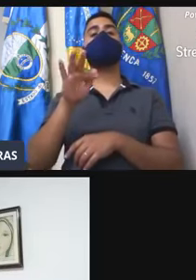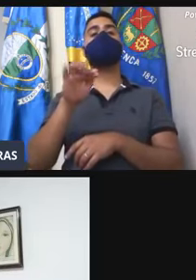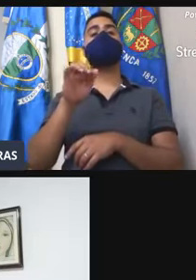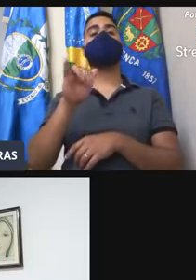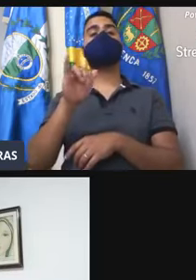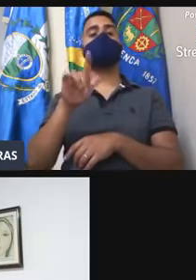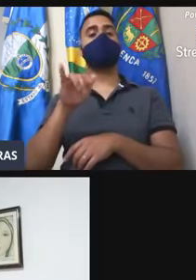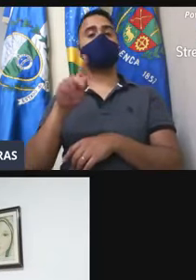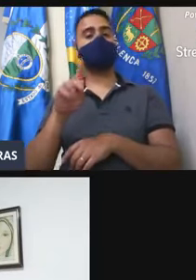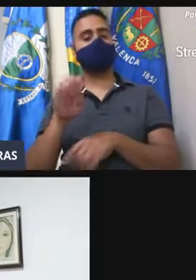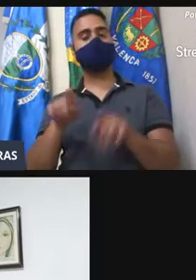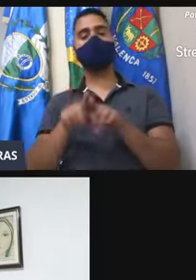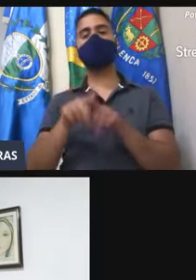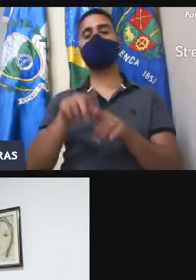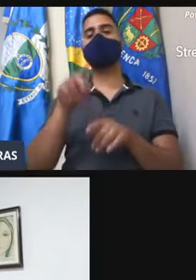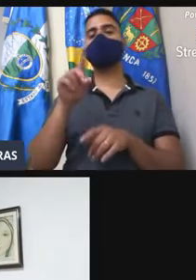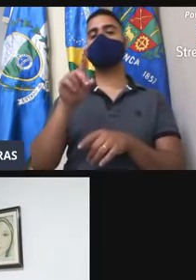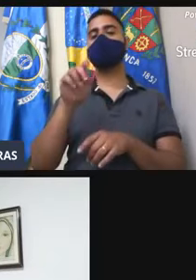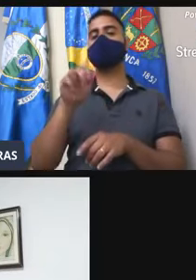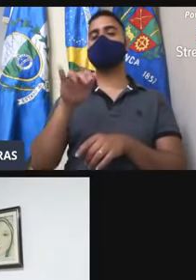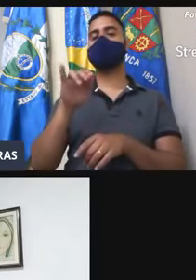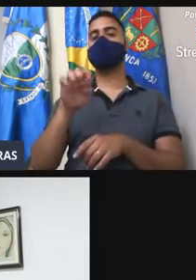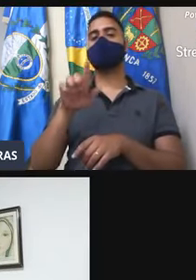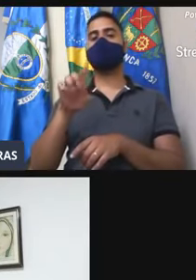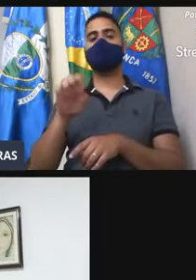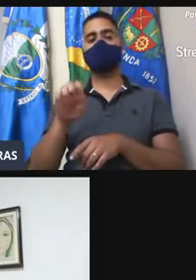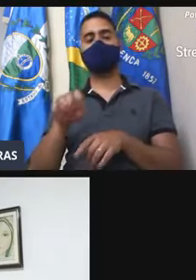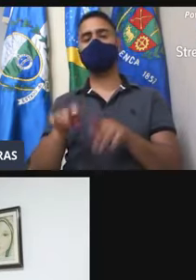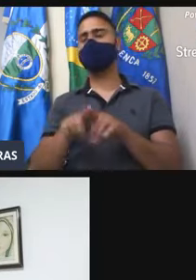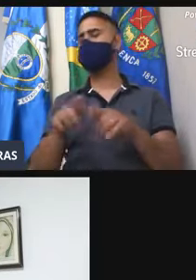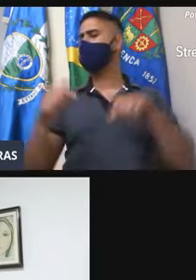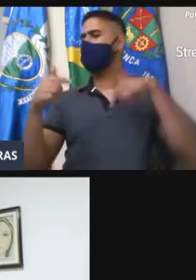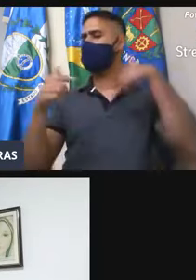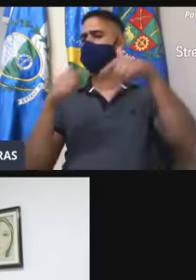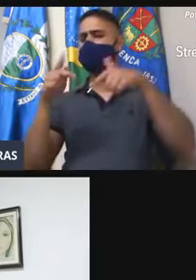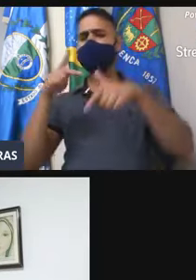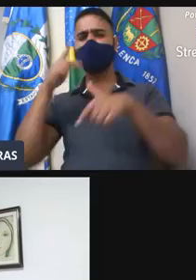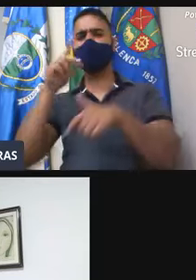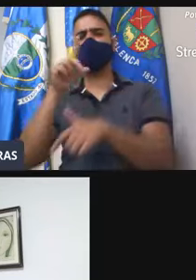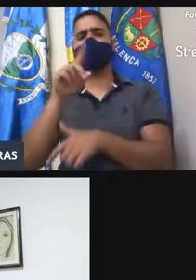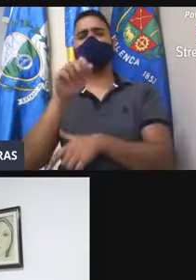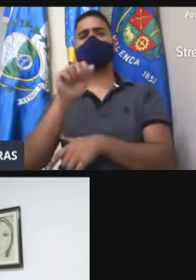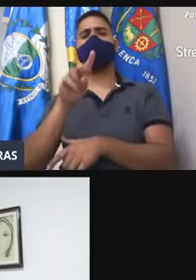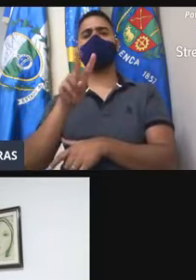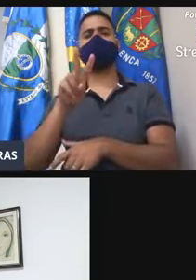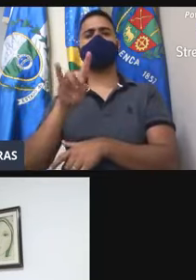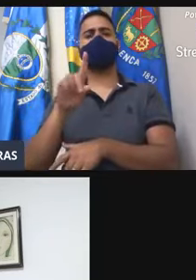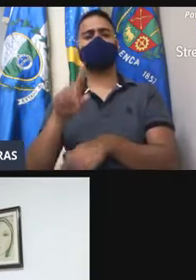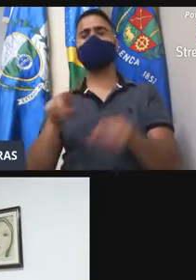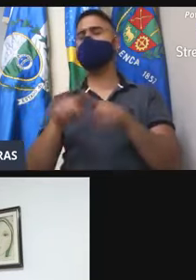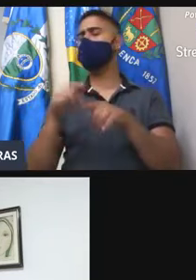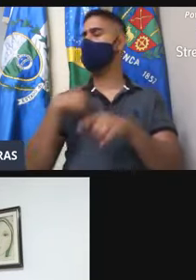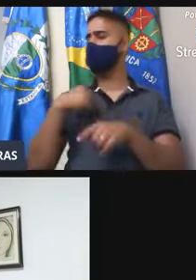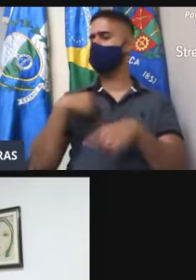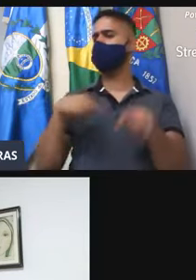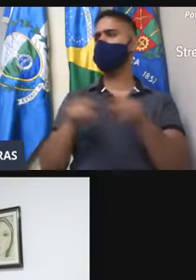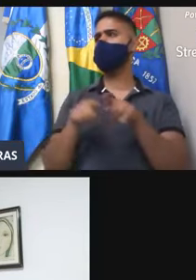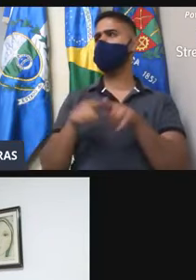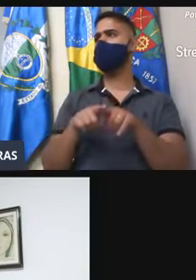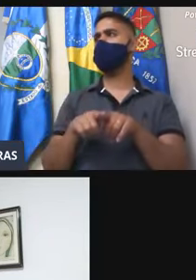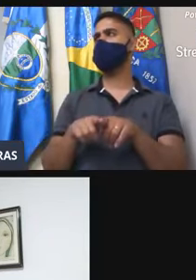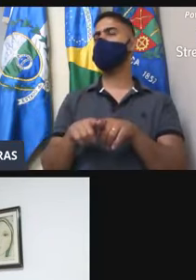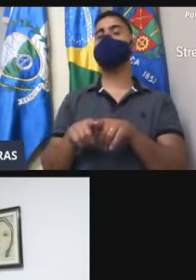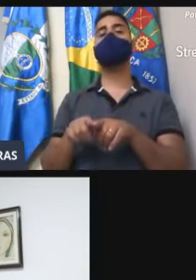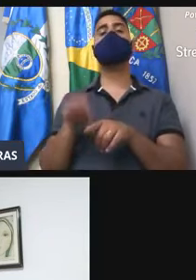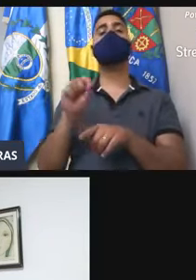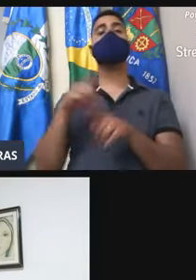Daniela, cumprimento a todos. Sem contar uma luta também do vereador David, do vereador Marquinho, eu me considero também nessa luta, o adicional de